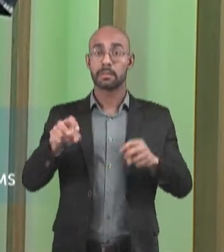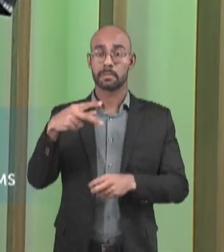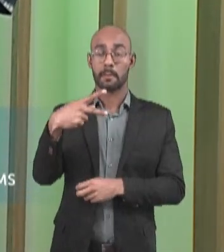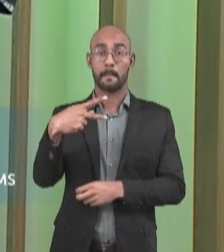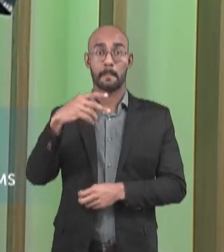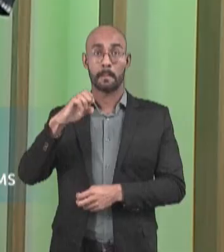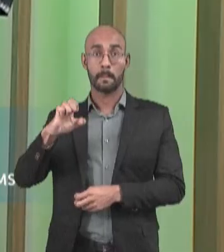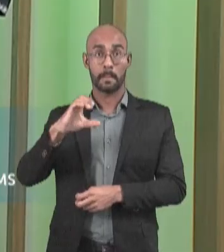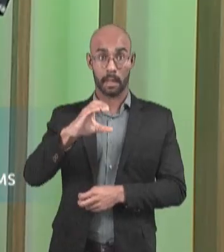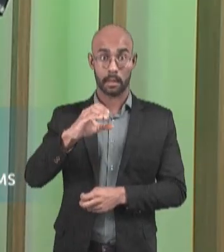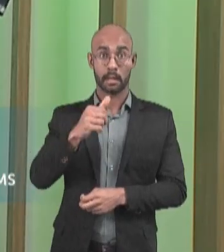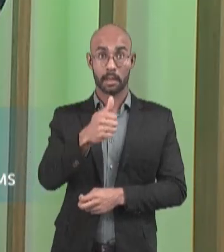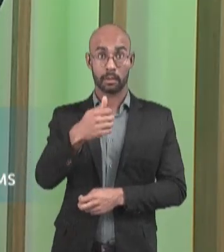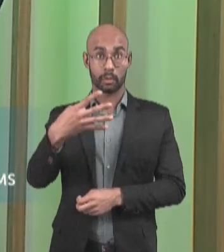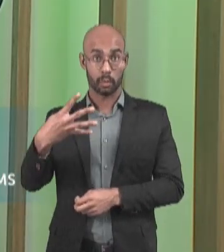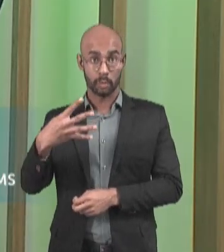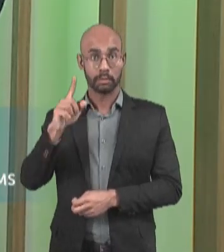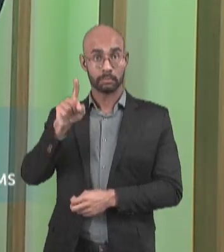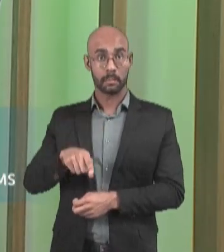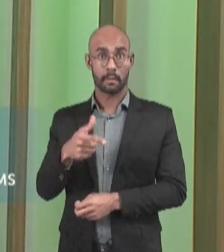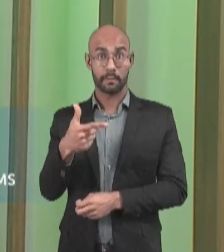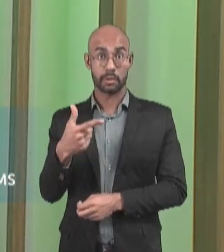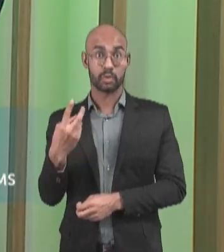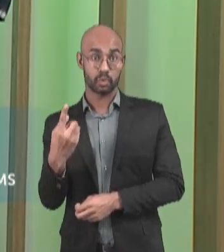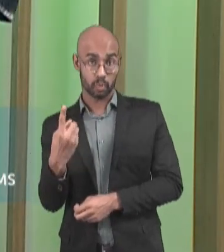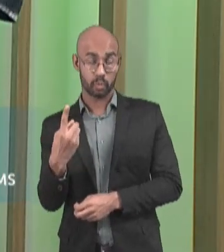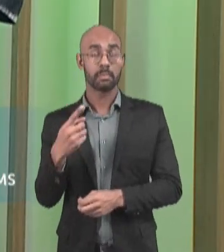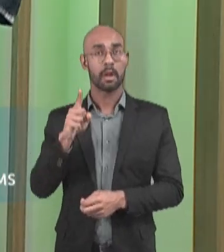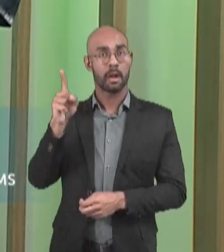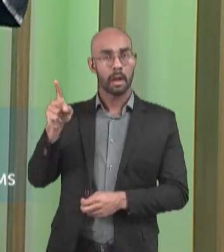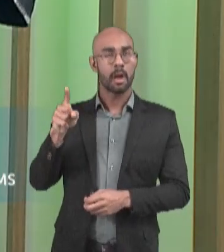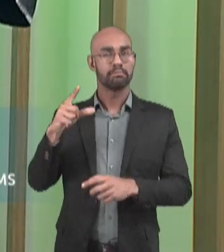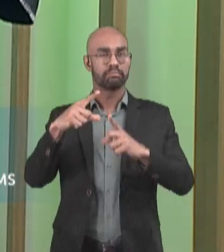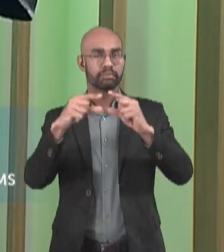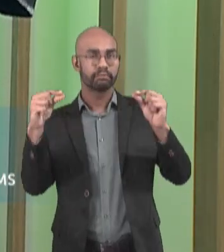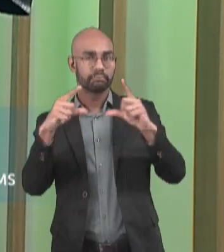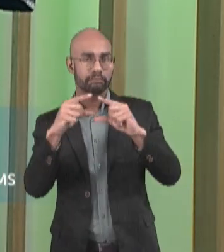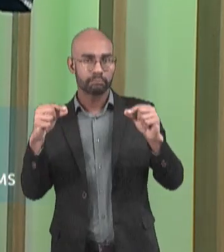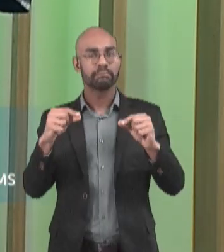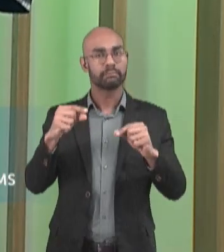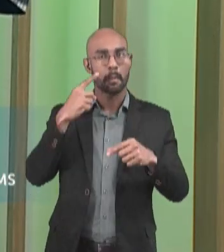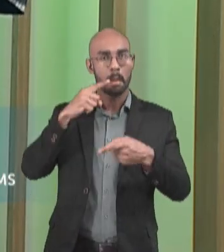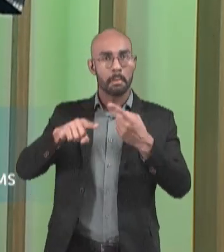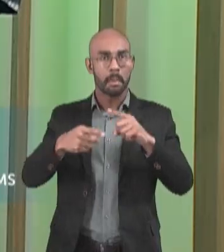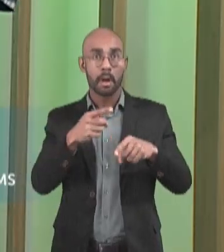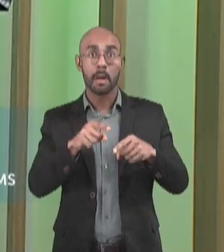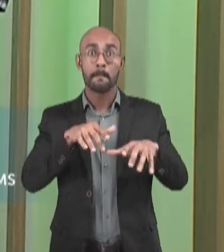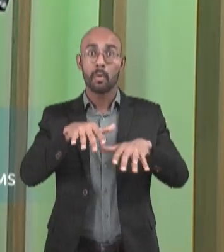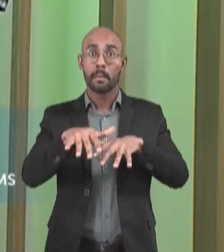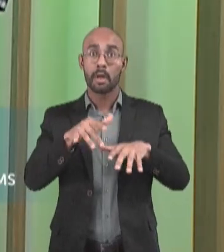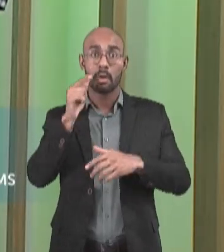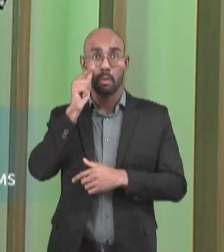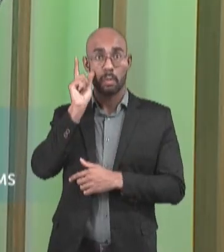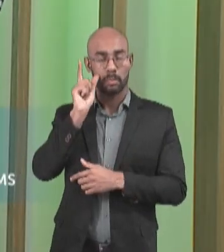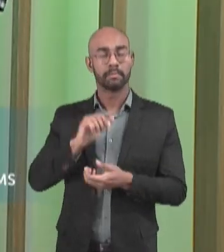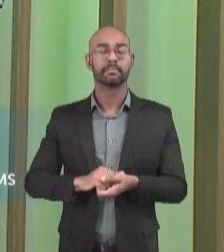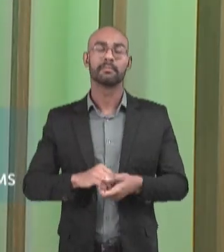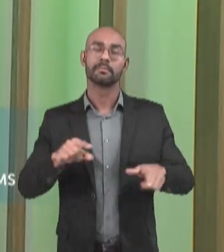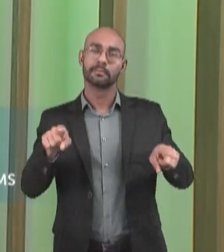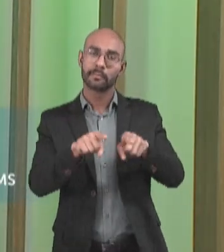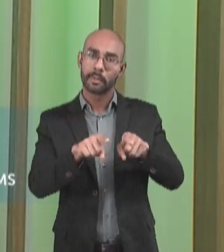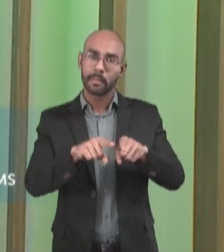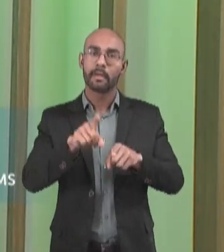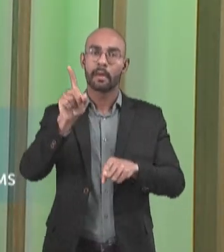PEC 1421, que será analisada em Brasília, e toda essa movimentação ontem